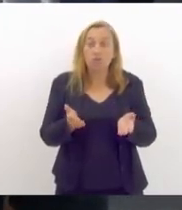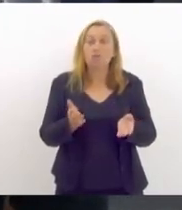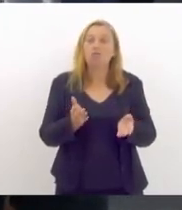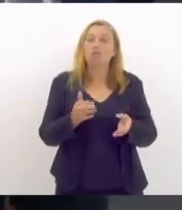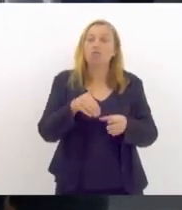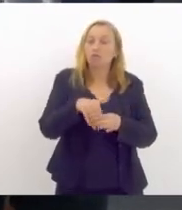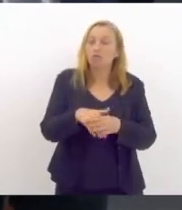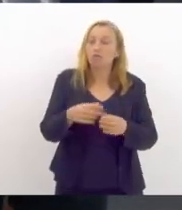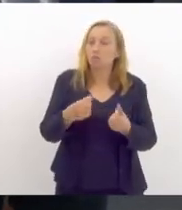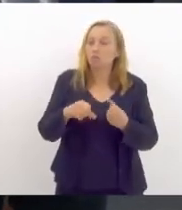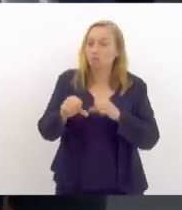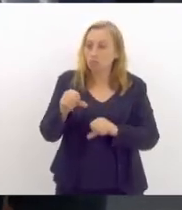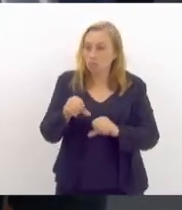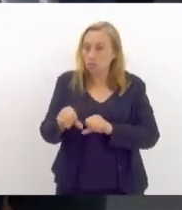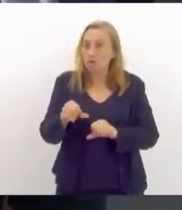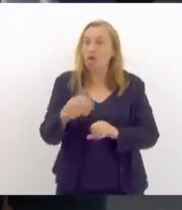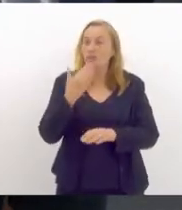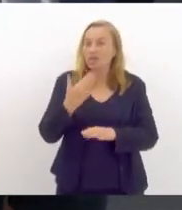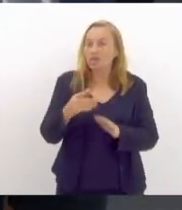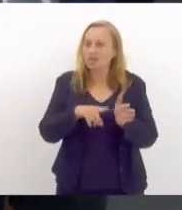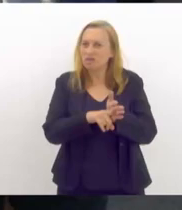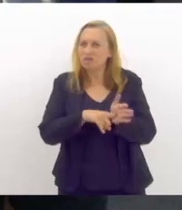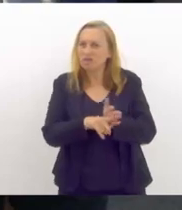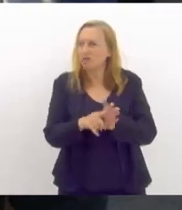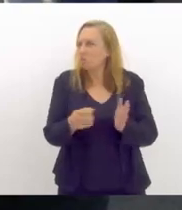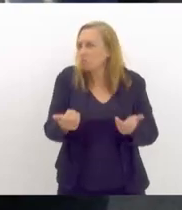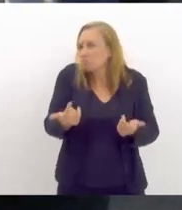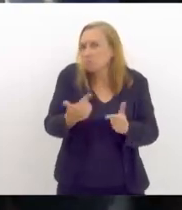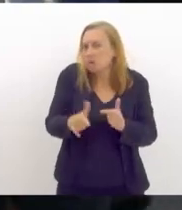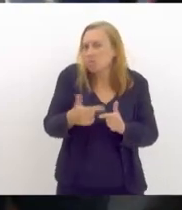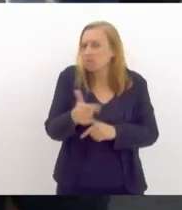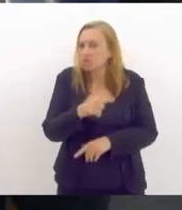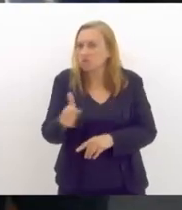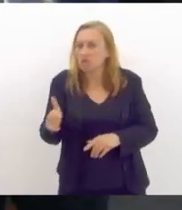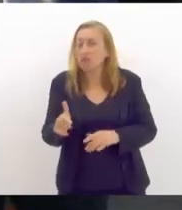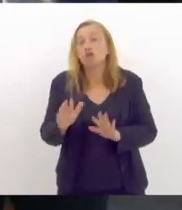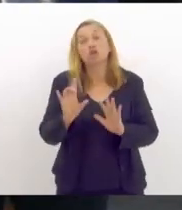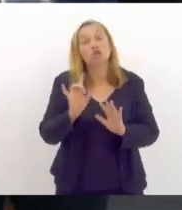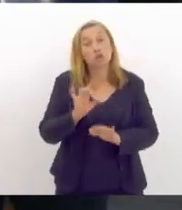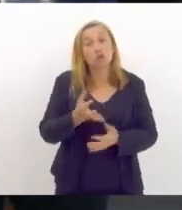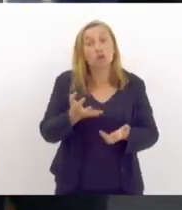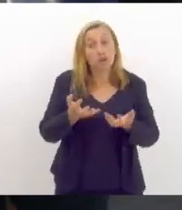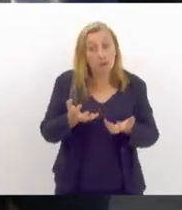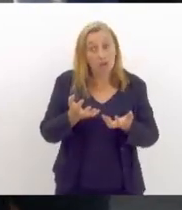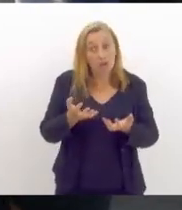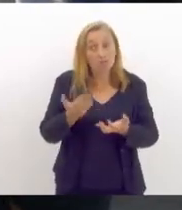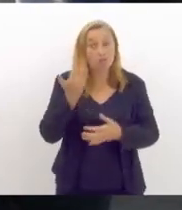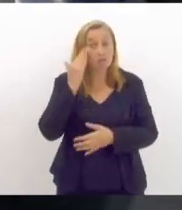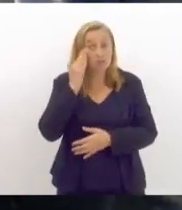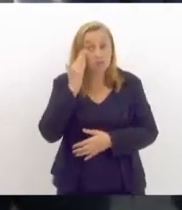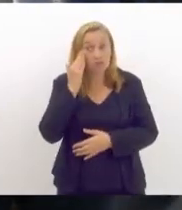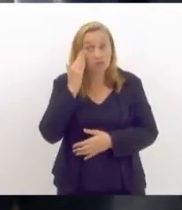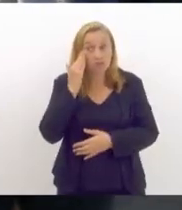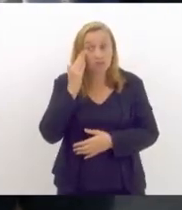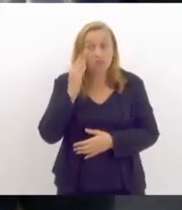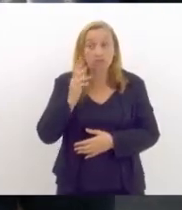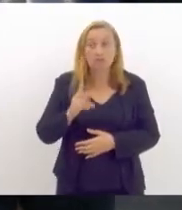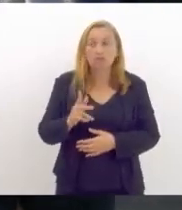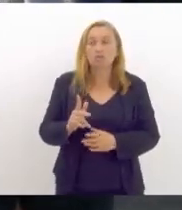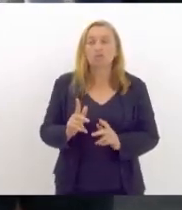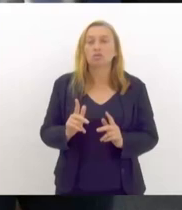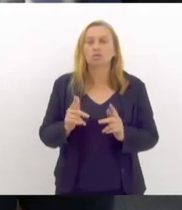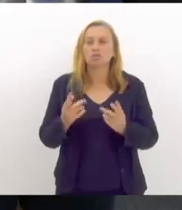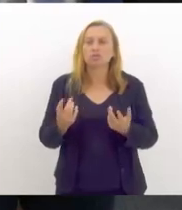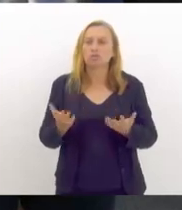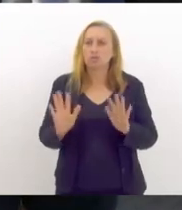ainda se pode pedir verificação para mim não tem problema nenhum eu só quero que os entendimentos caibam sempre para os dois lados